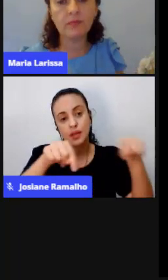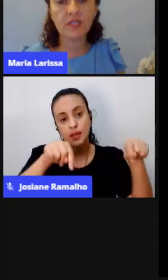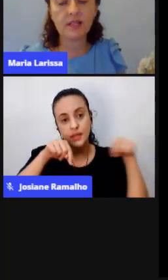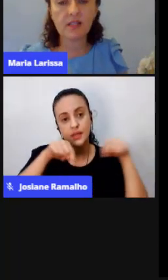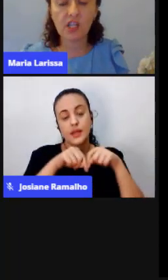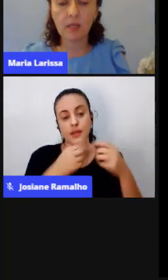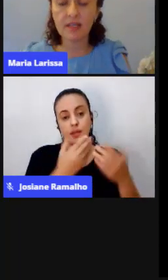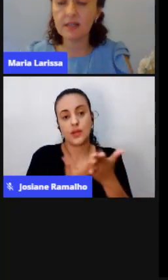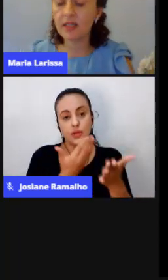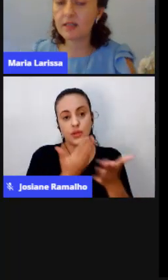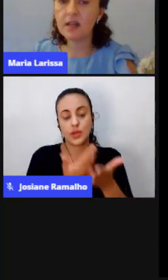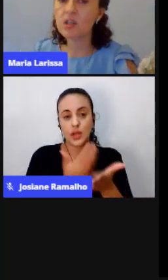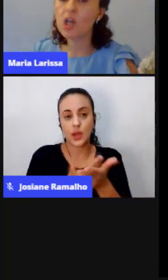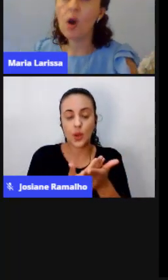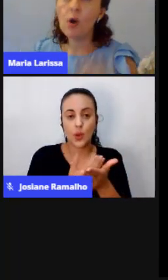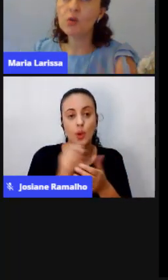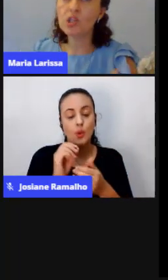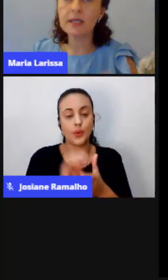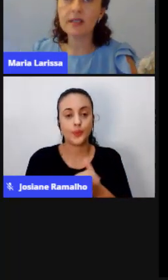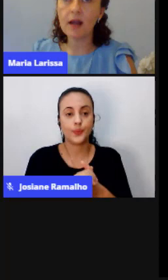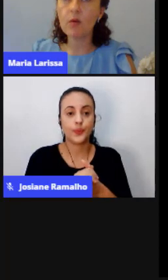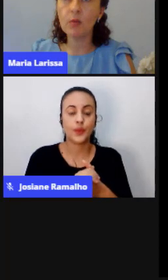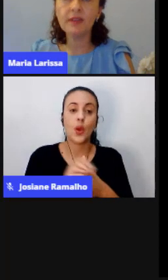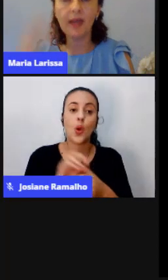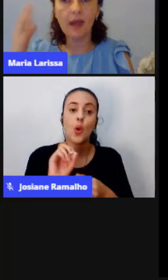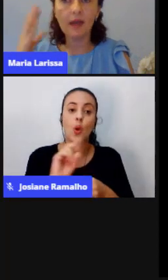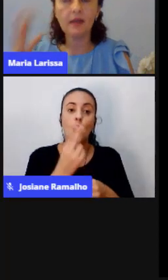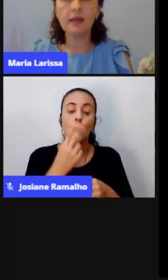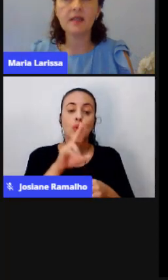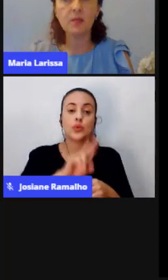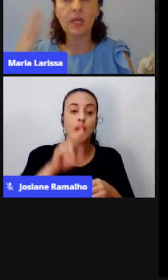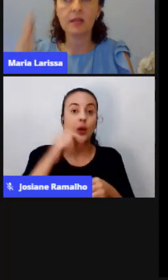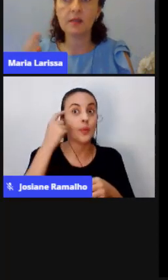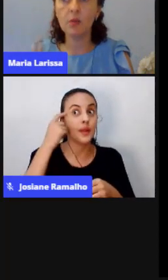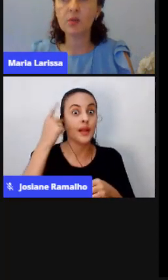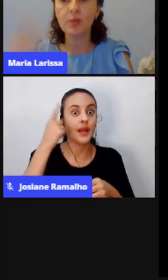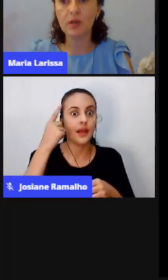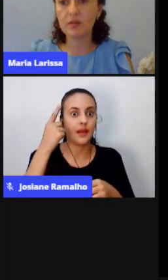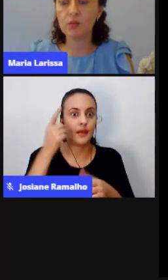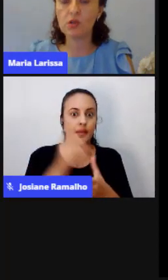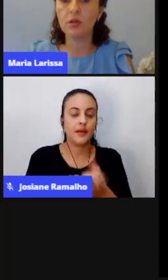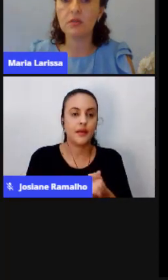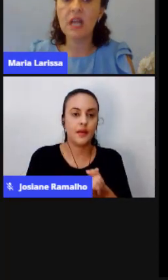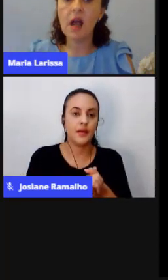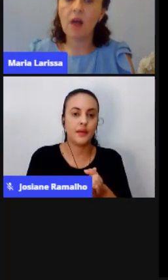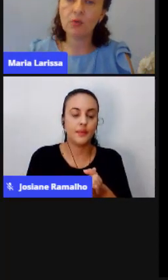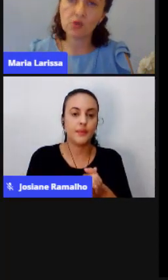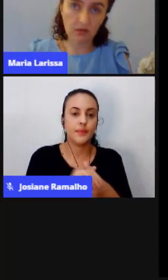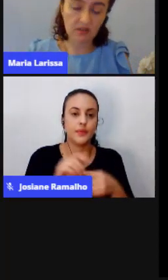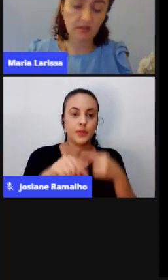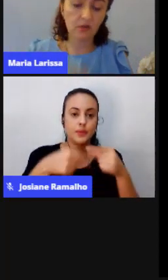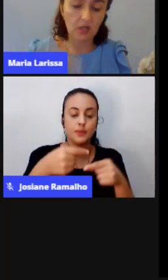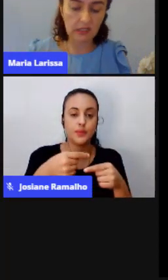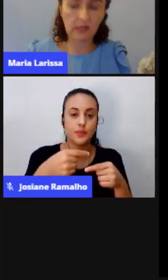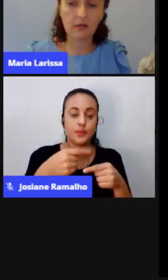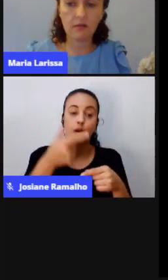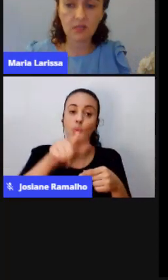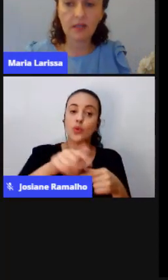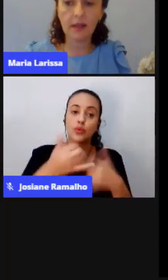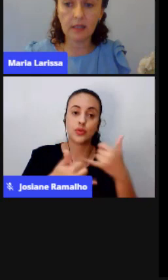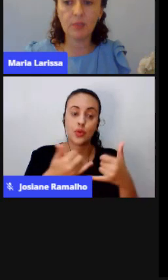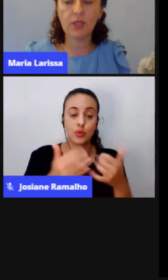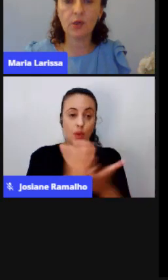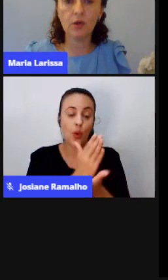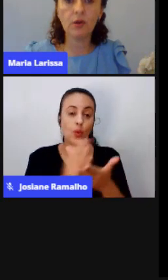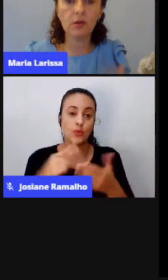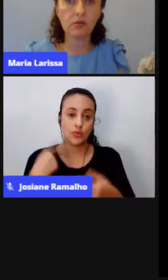usar como vocês acharem mais interessante, ou utilizar como ideia, né, inspiração para os próximos jogos. Alguns jogos nós